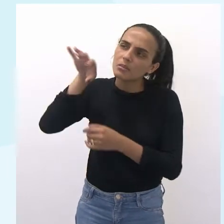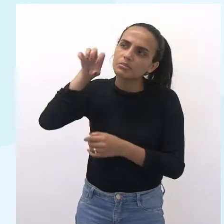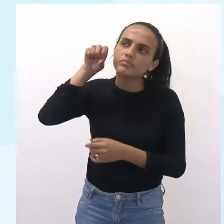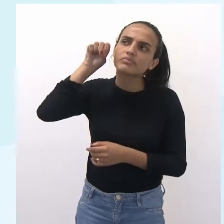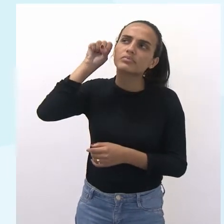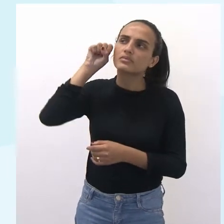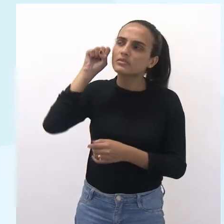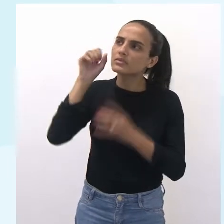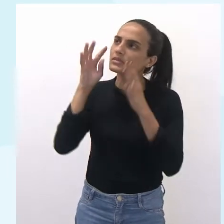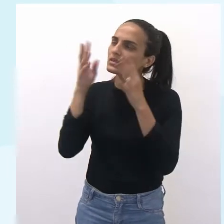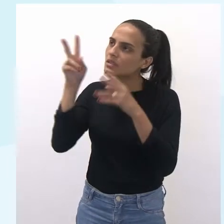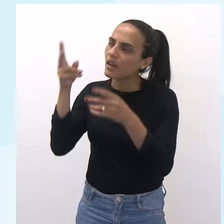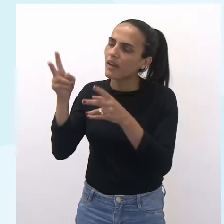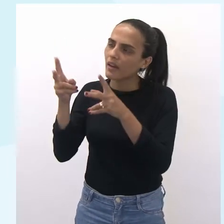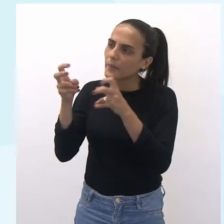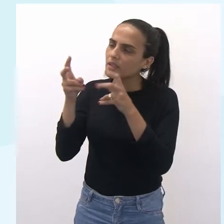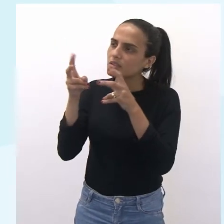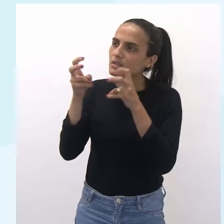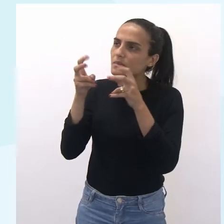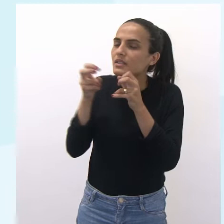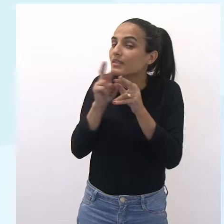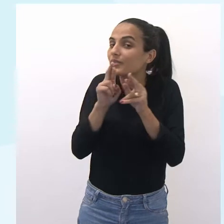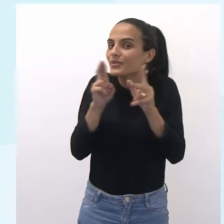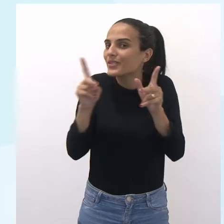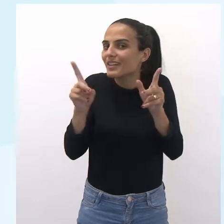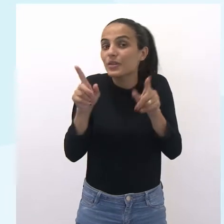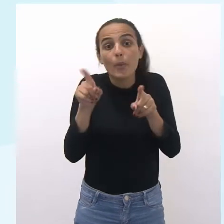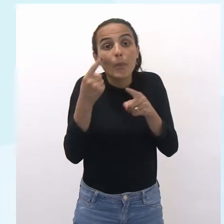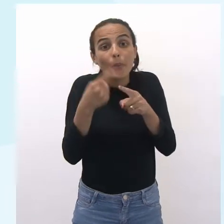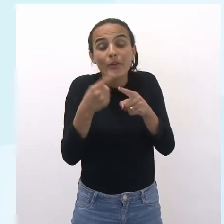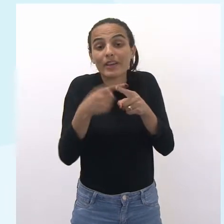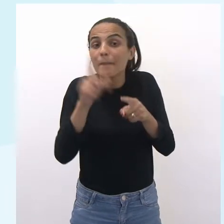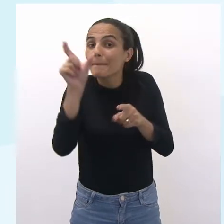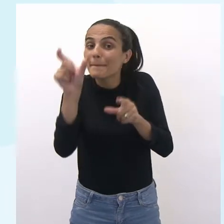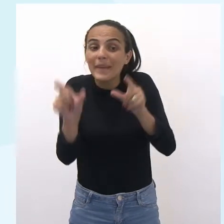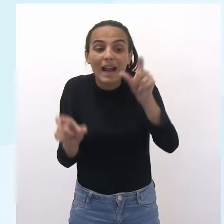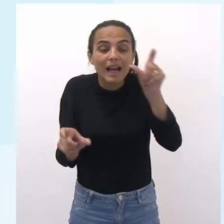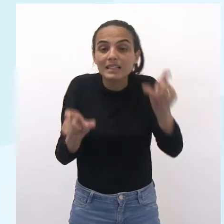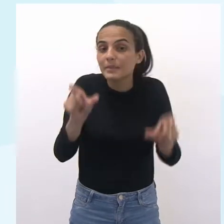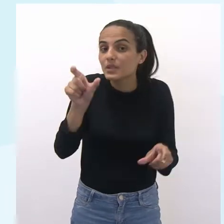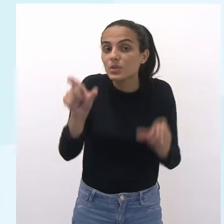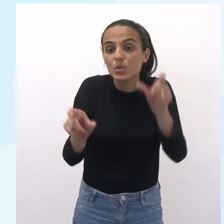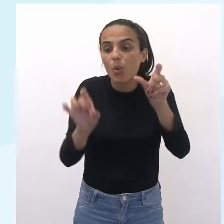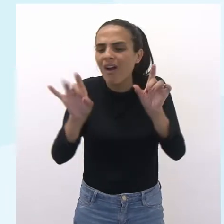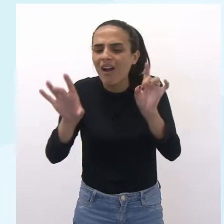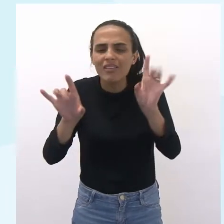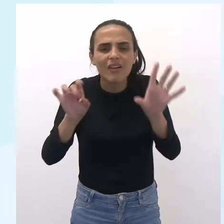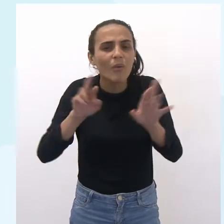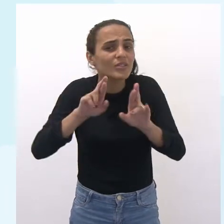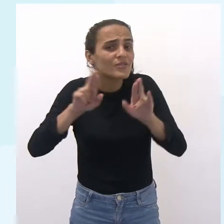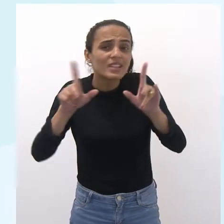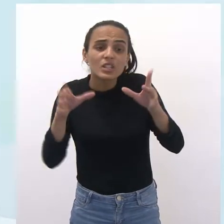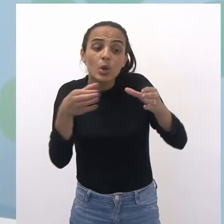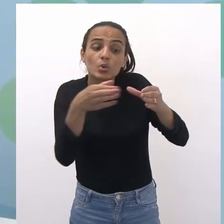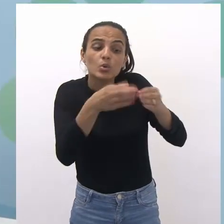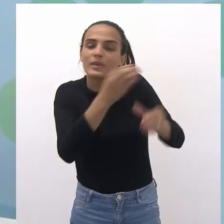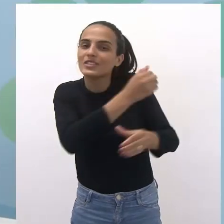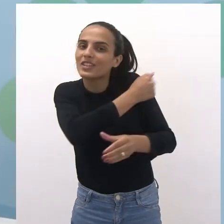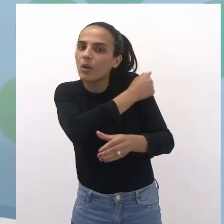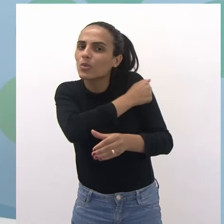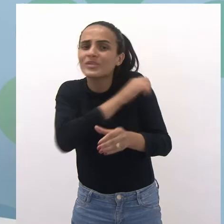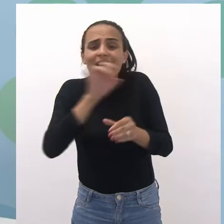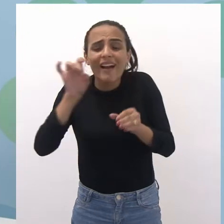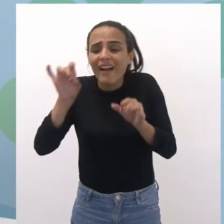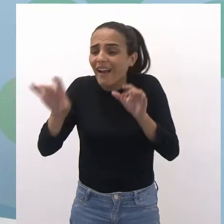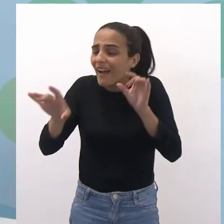As turmas são diferentes, as pessoas são diferentes. Então, embora eu faça o planejamento, o plano de aula seja o mesmo,